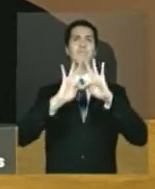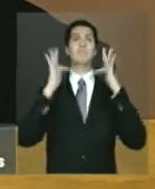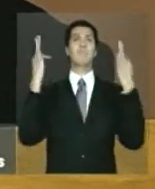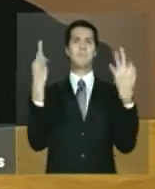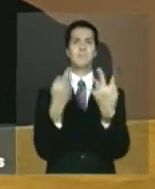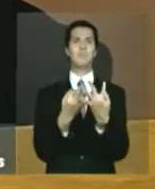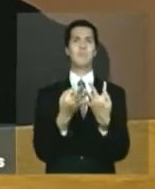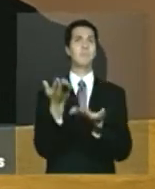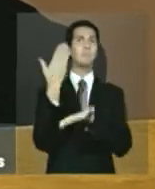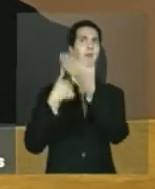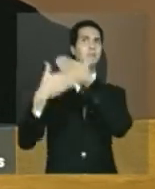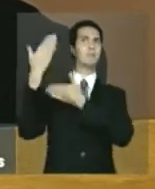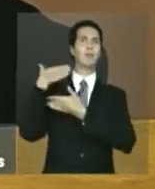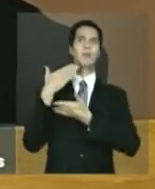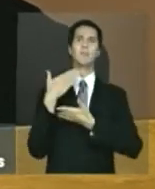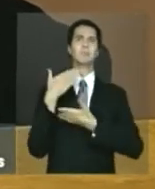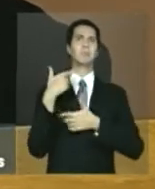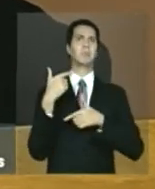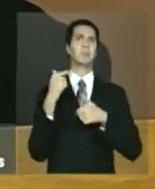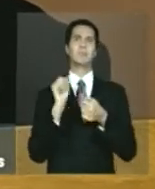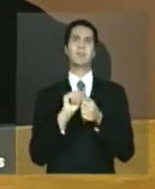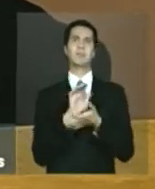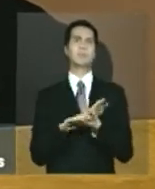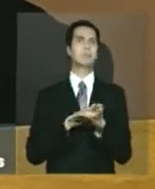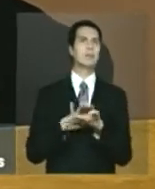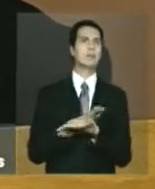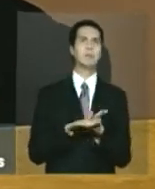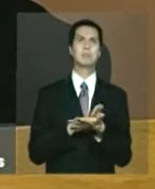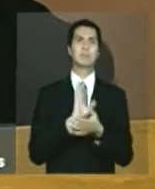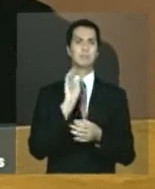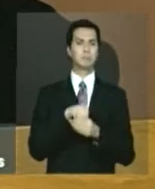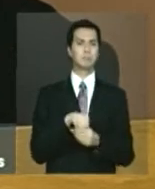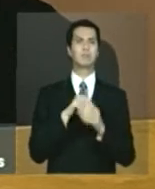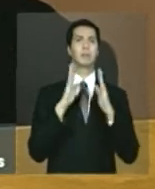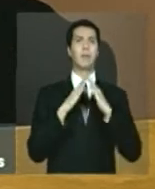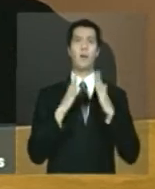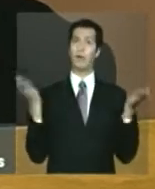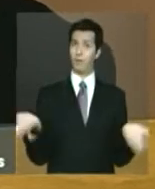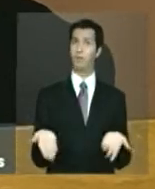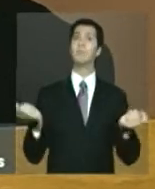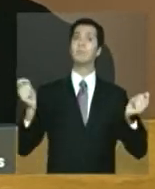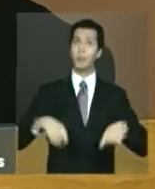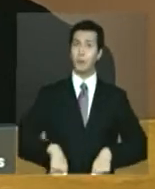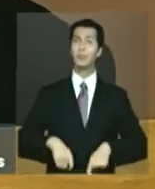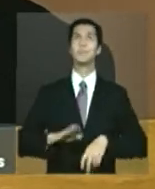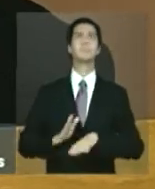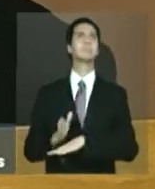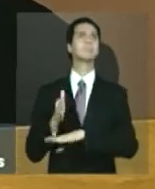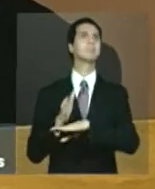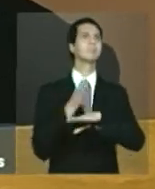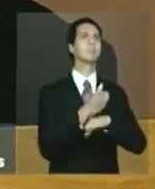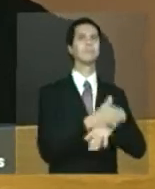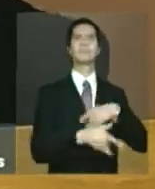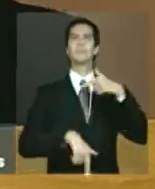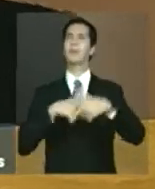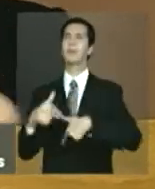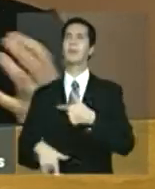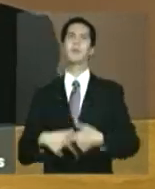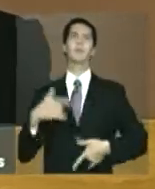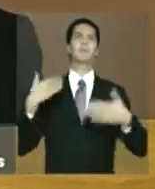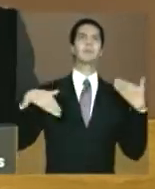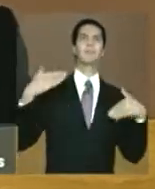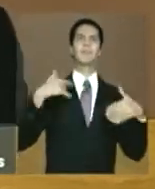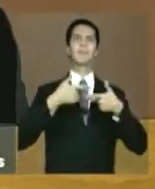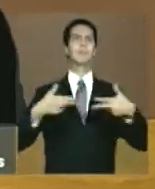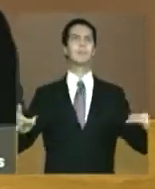que até então não tinham condição de sair nem de casa de entrarem nesses lugares isso é a